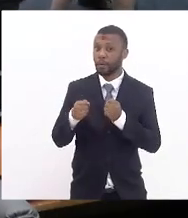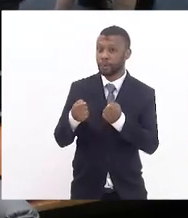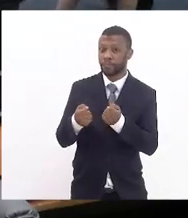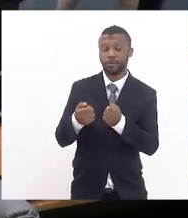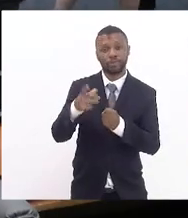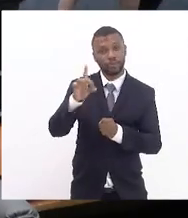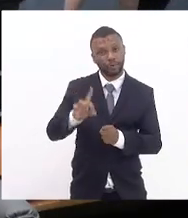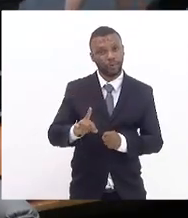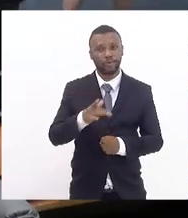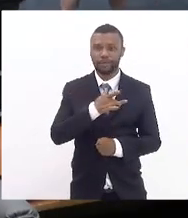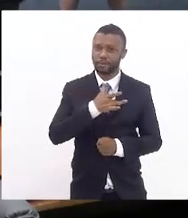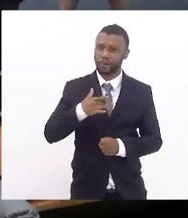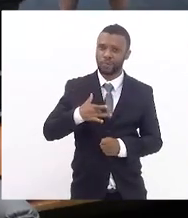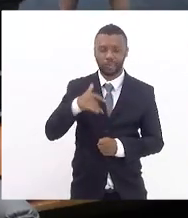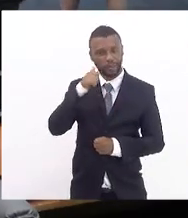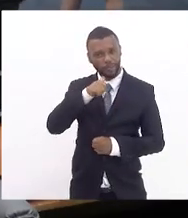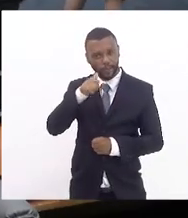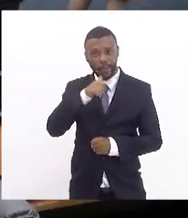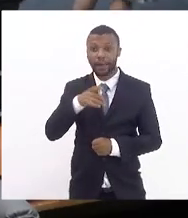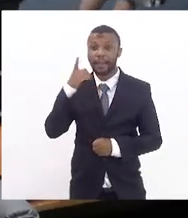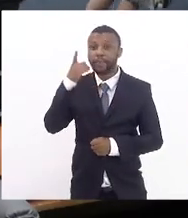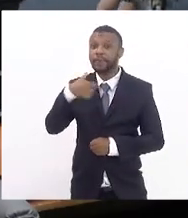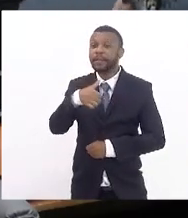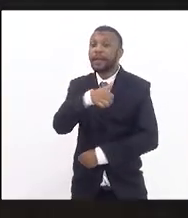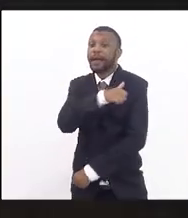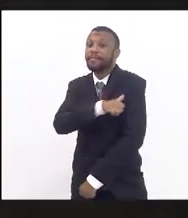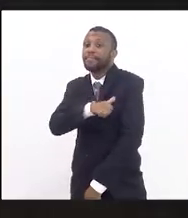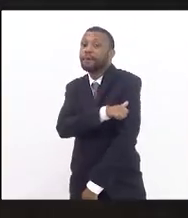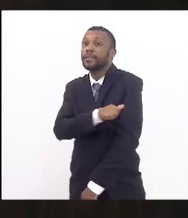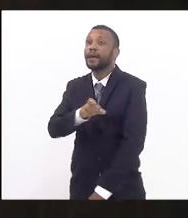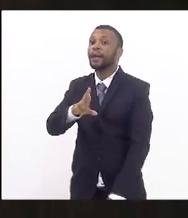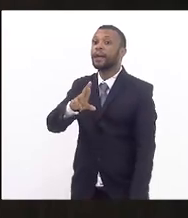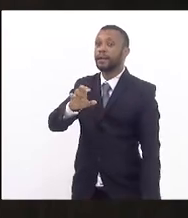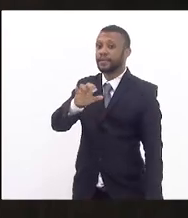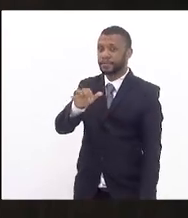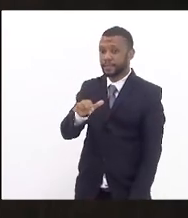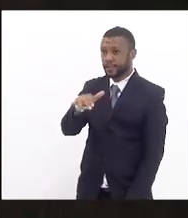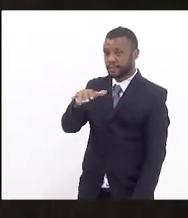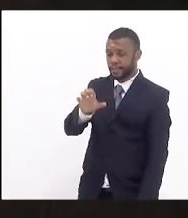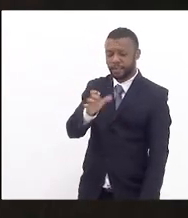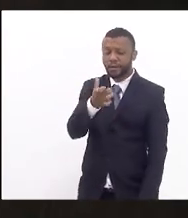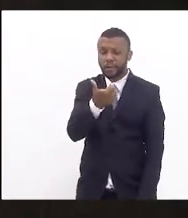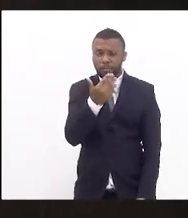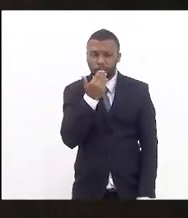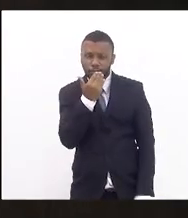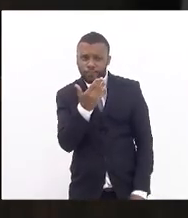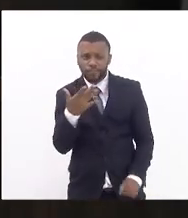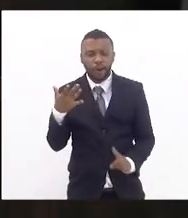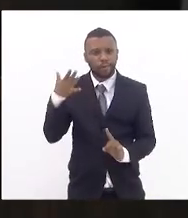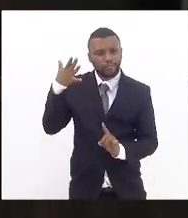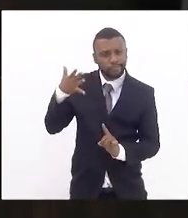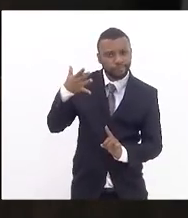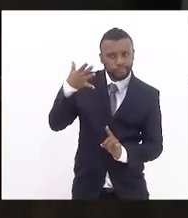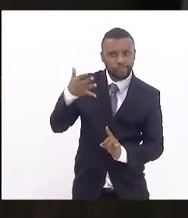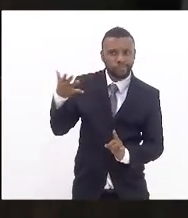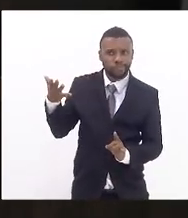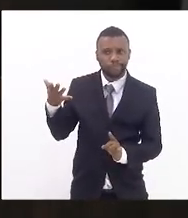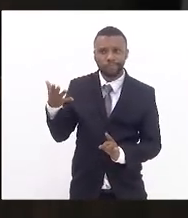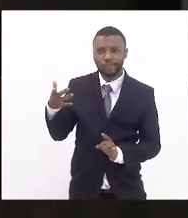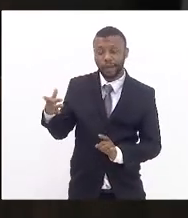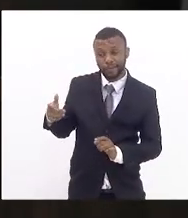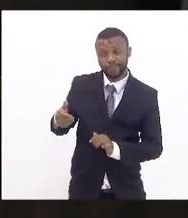deputada enfermeira Regiane. Presidente, primeiro, depois só me dá um pela ordem no final. Nada como um federal ou